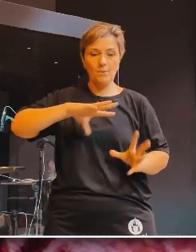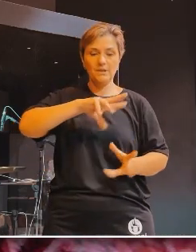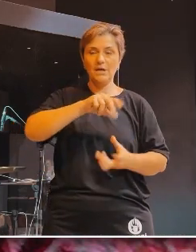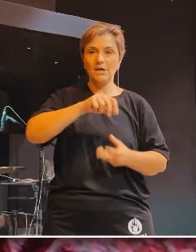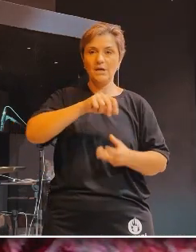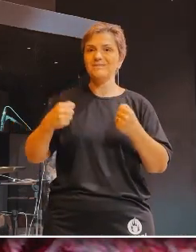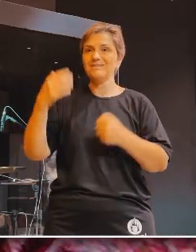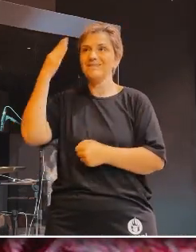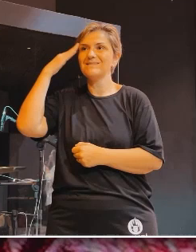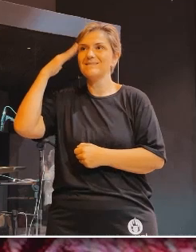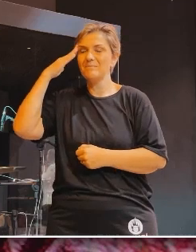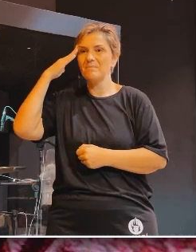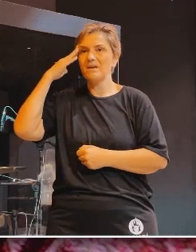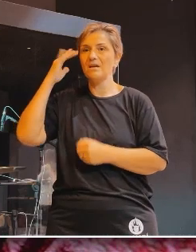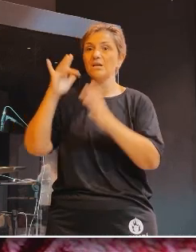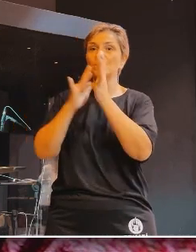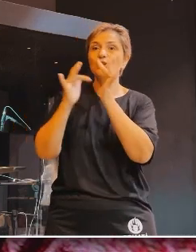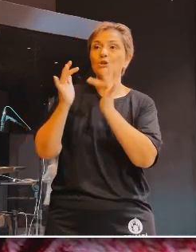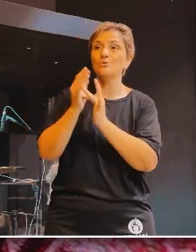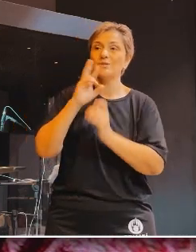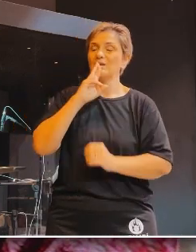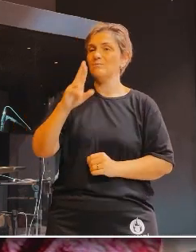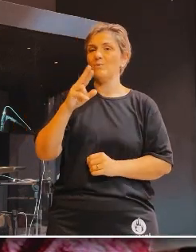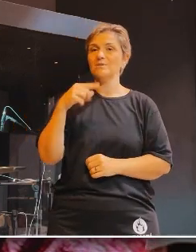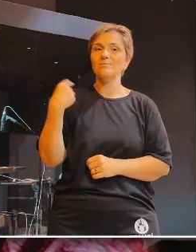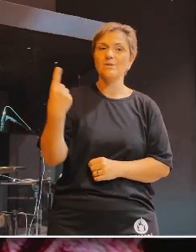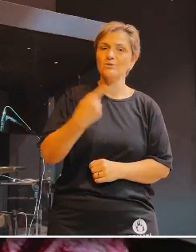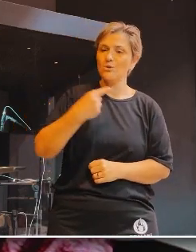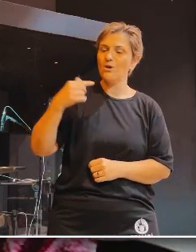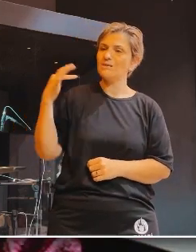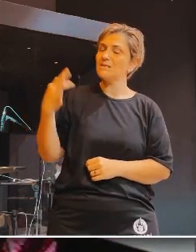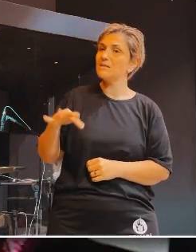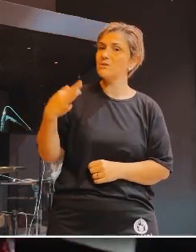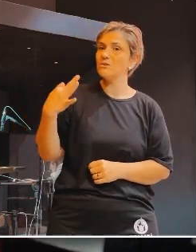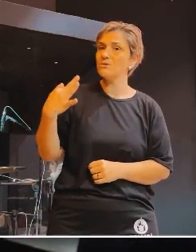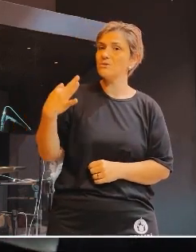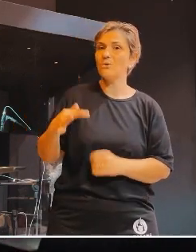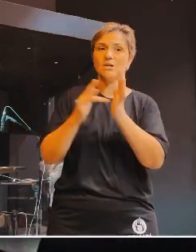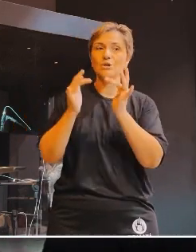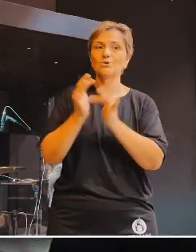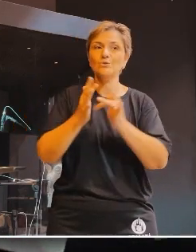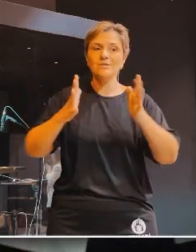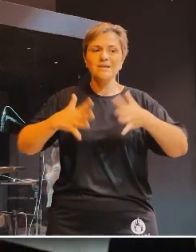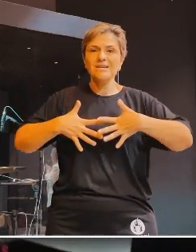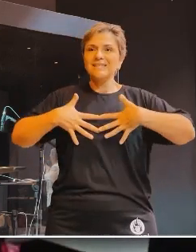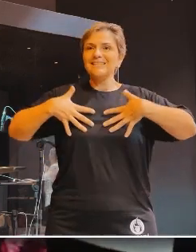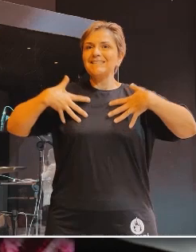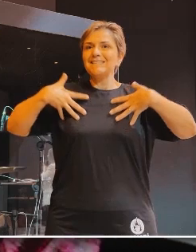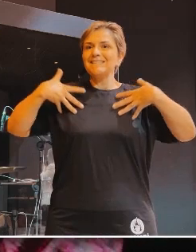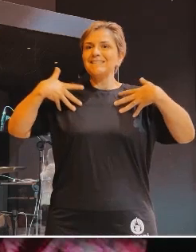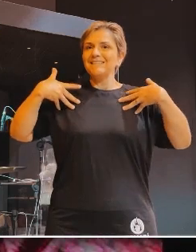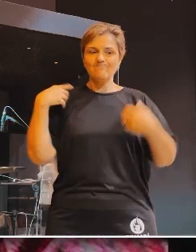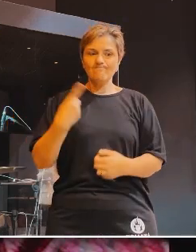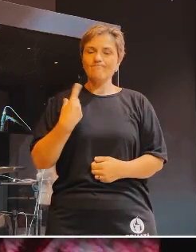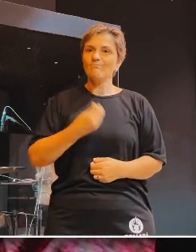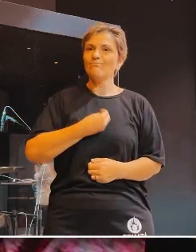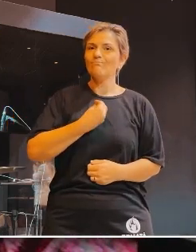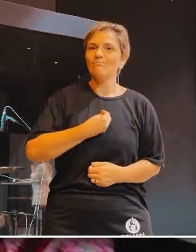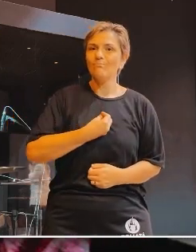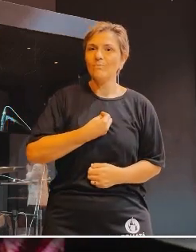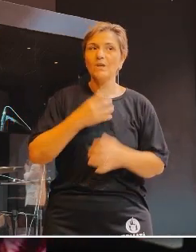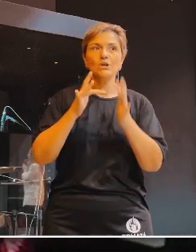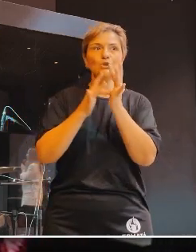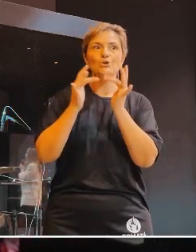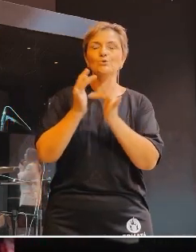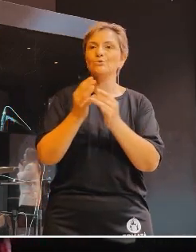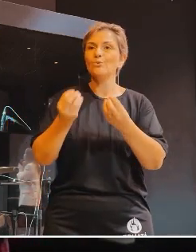ouvir que Jesus é a resposta para as nossas dores. Jesus é a alegria do nosso viver. Jesus é o que